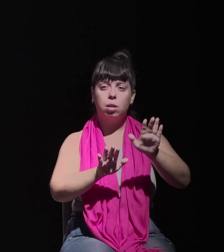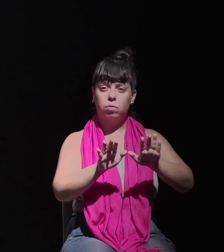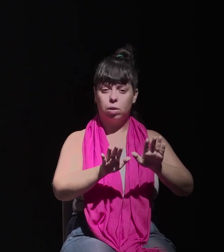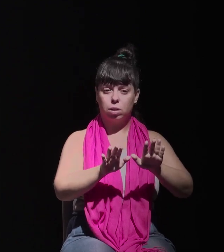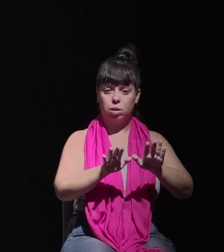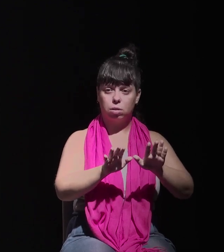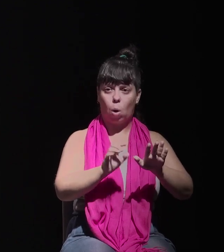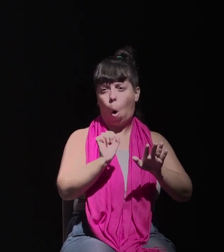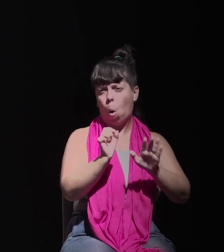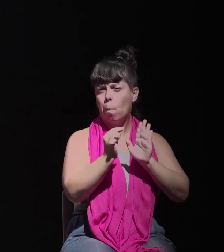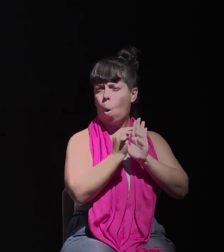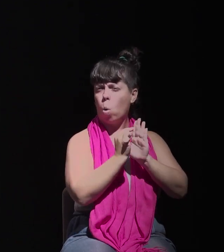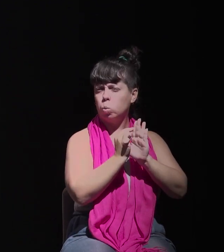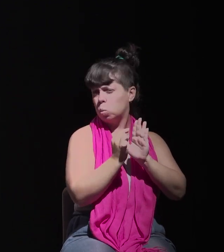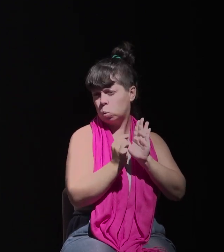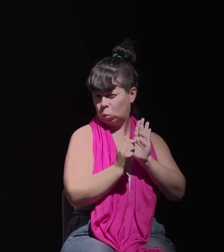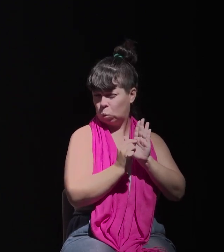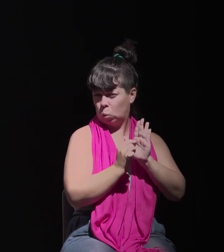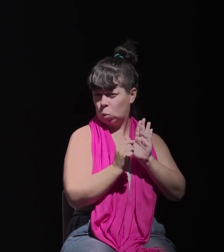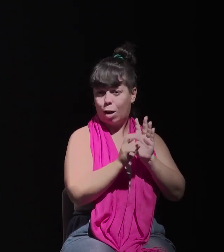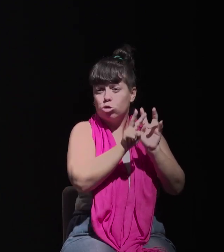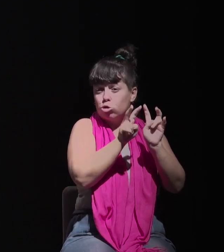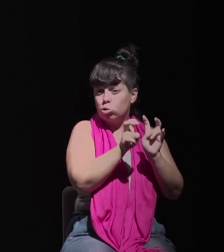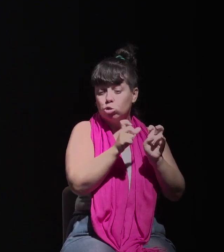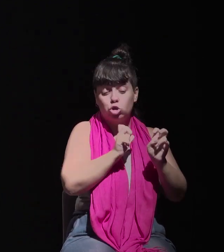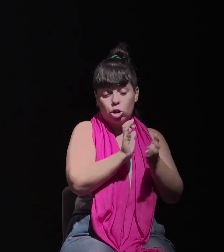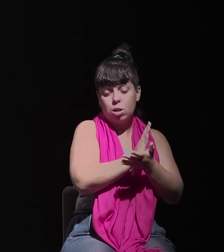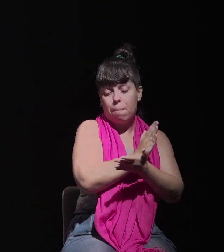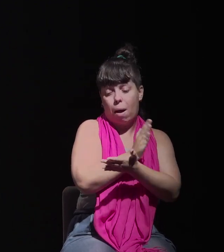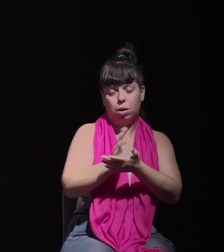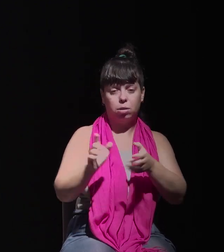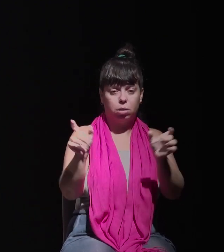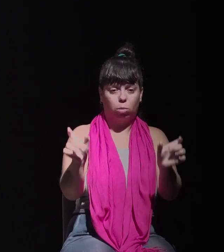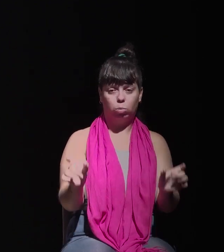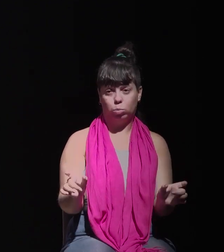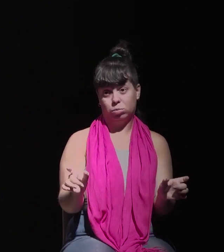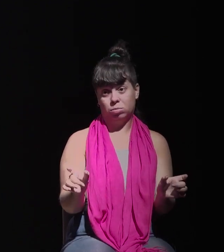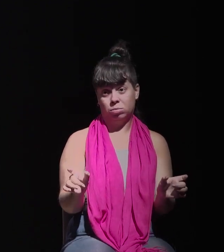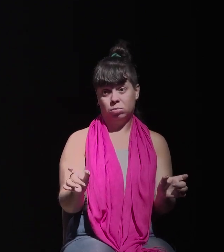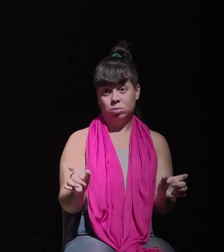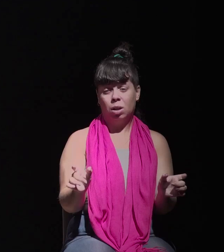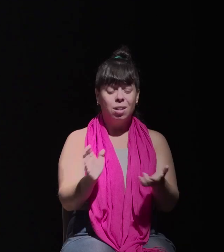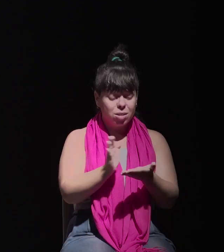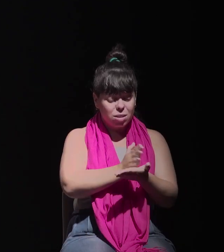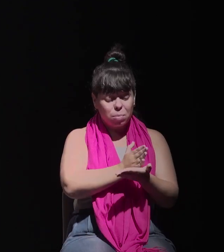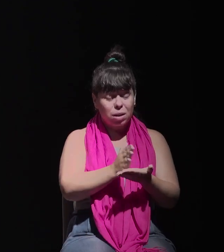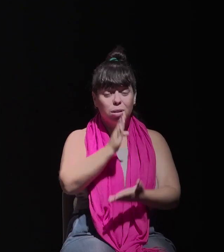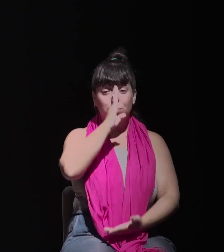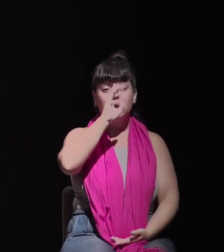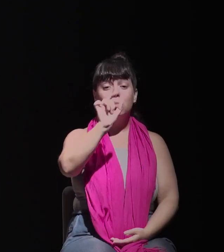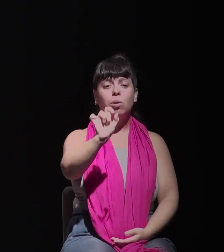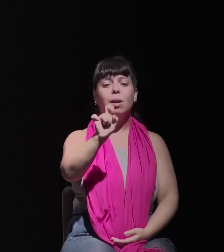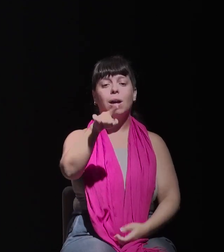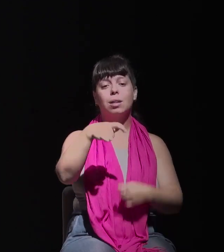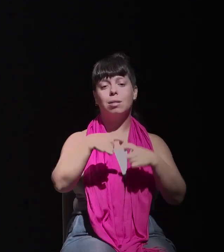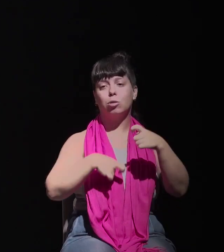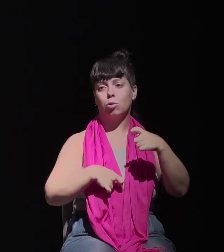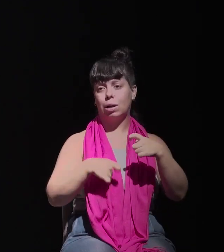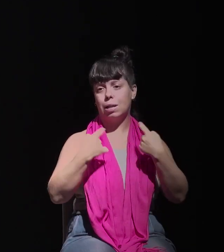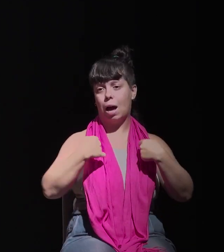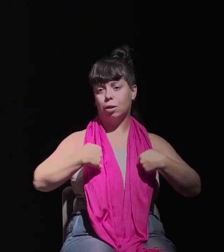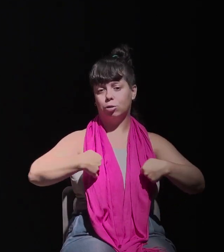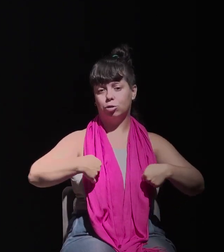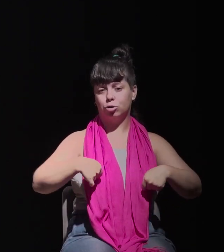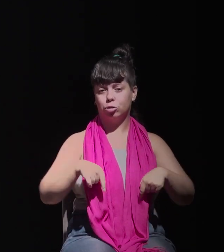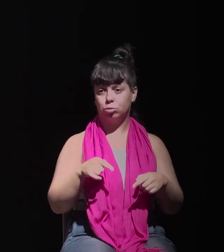ou pontos de análise, havia uma separação. Essencialmente, essa separação estava ligada à sexualidade,